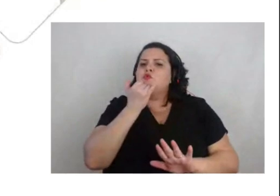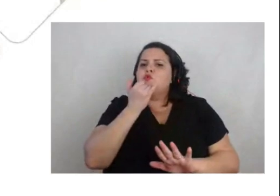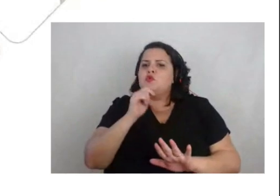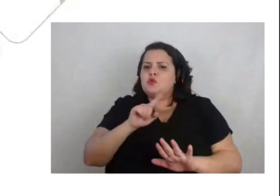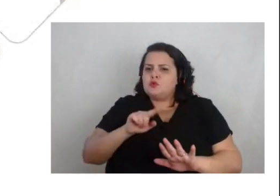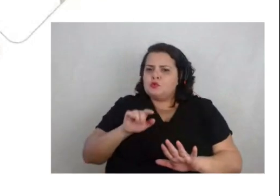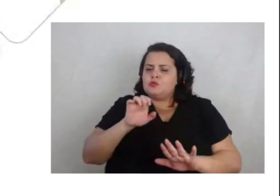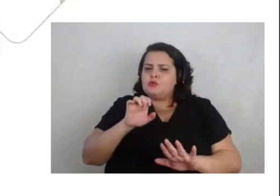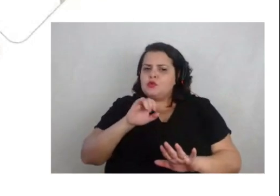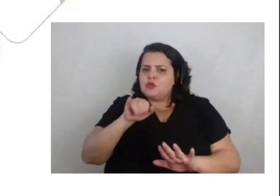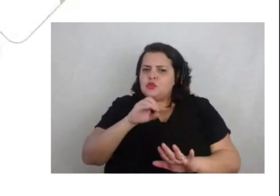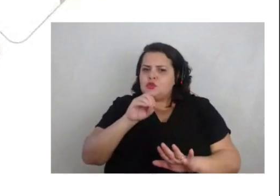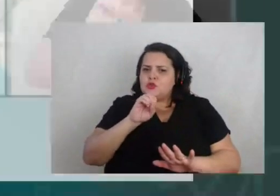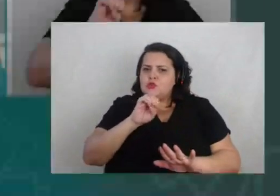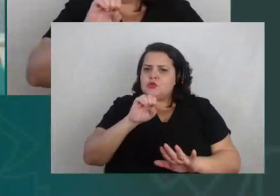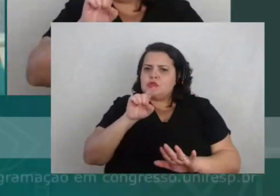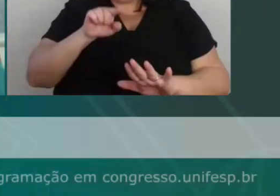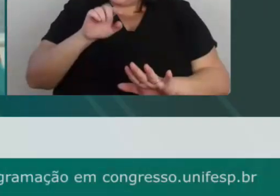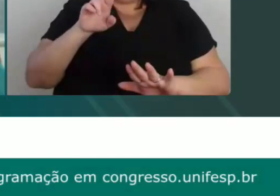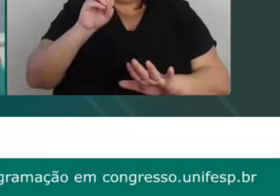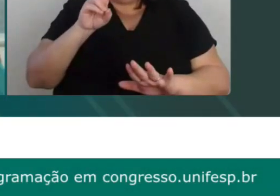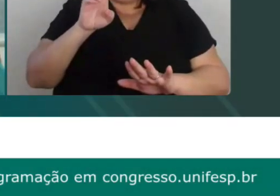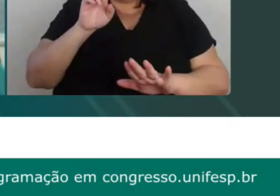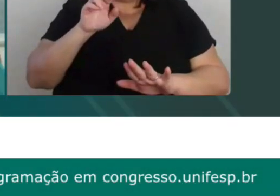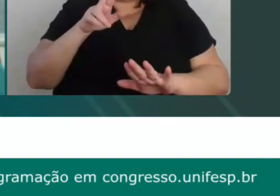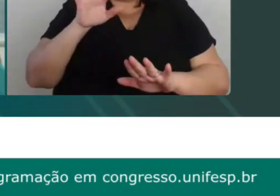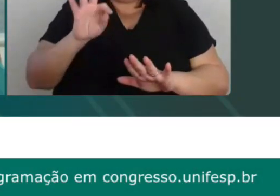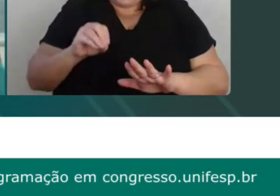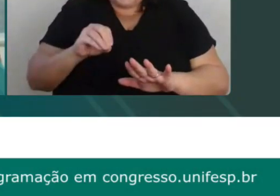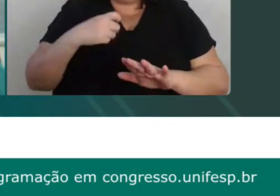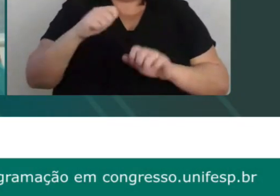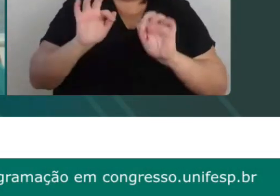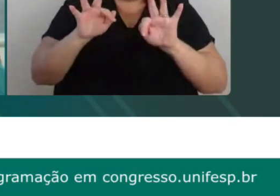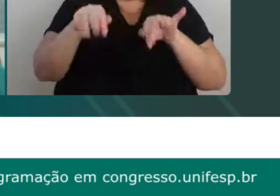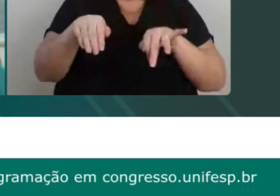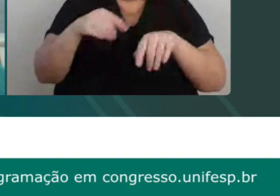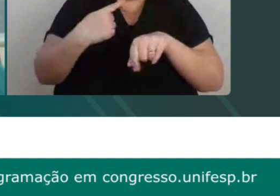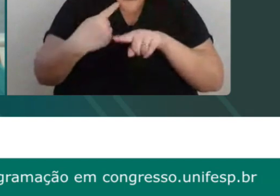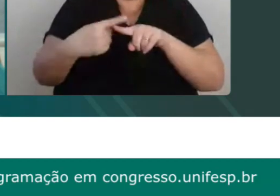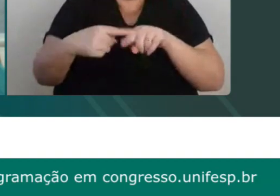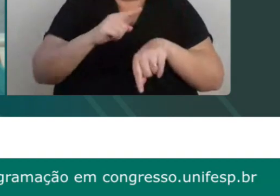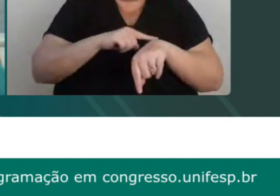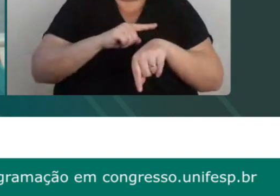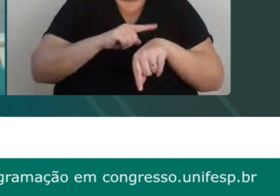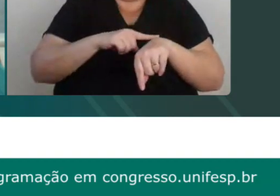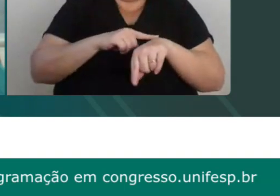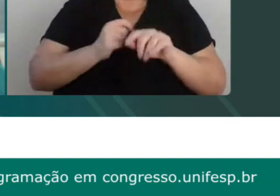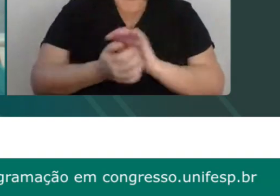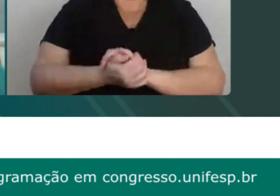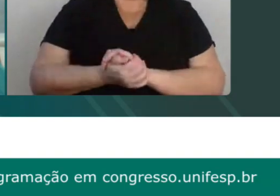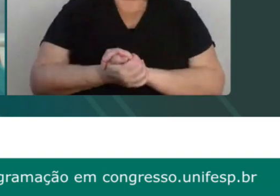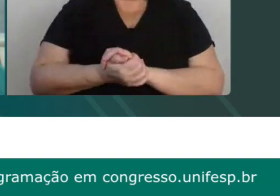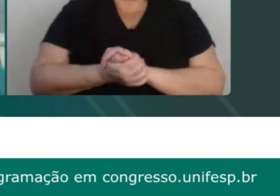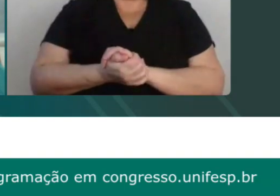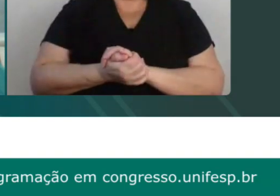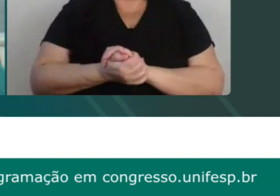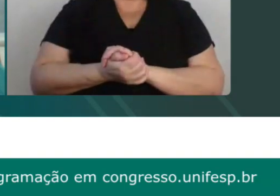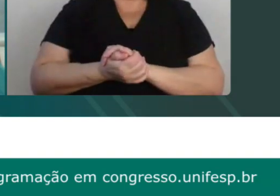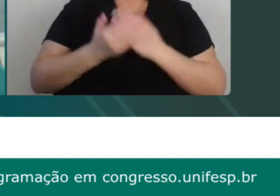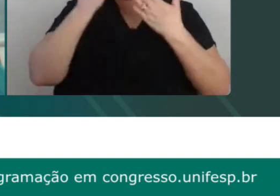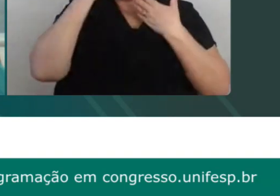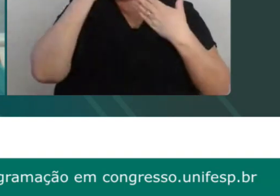Eu só pediria para os encaminhamentos finais, eu peço desculpas para que a gente possa dar o seguimento. Agradeço